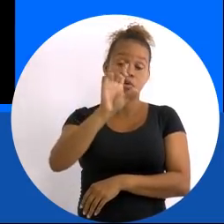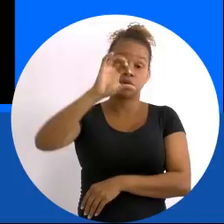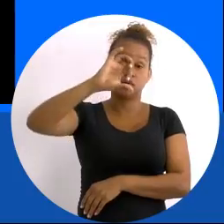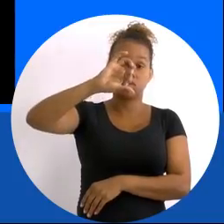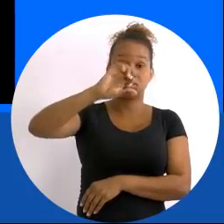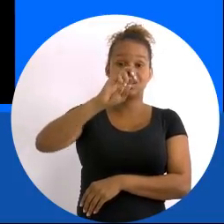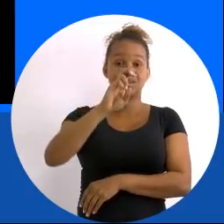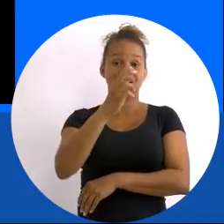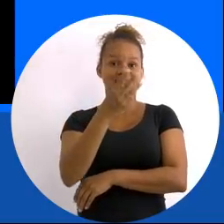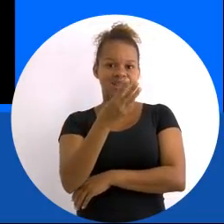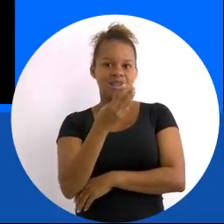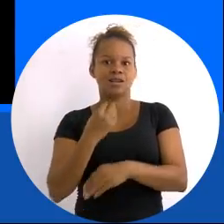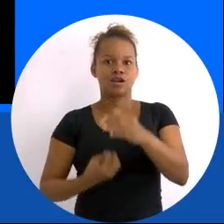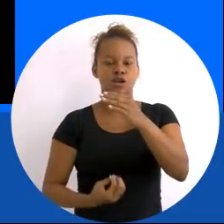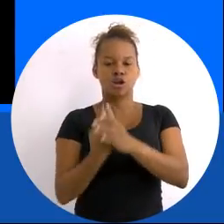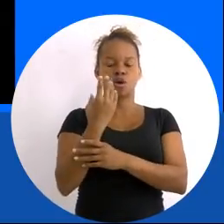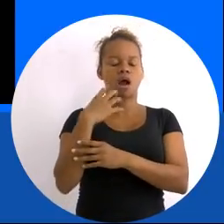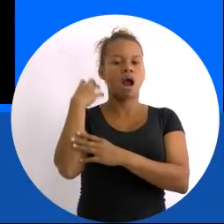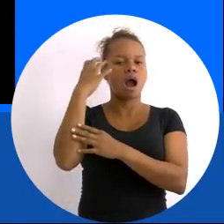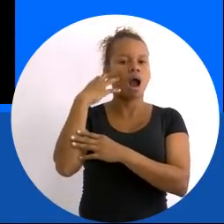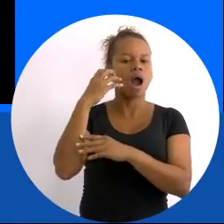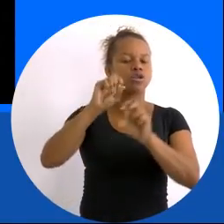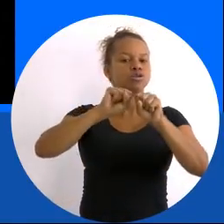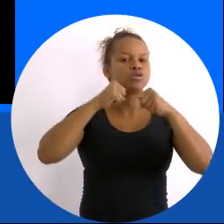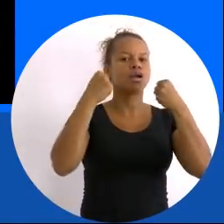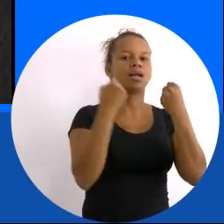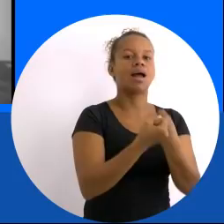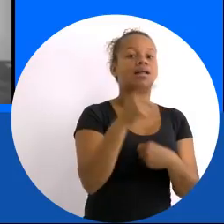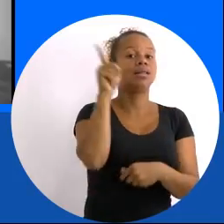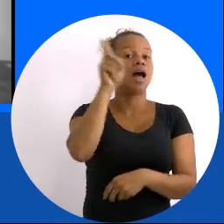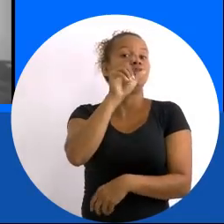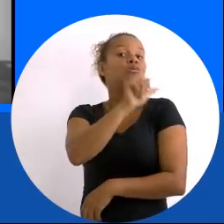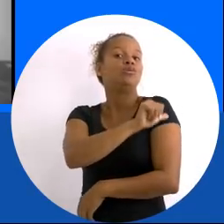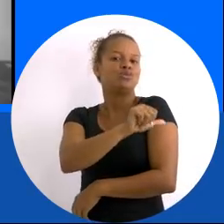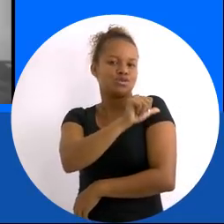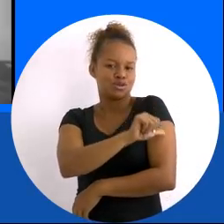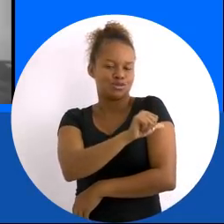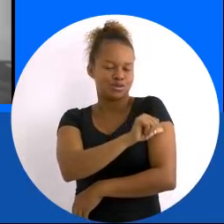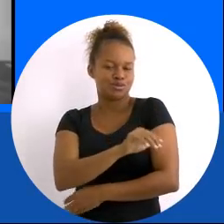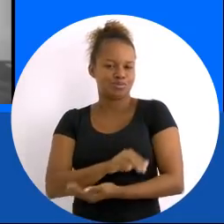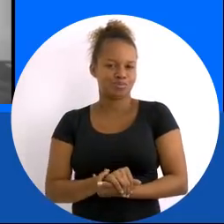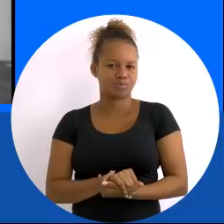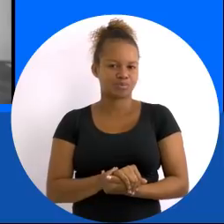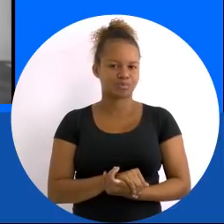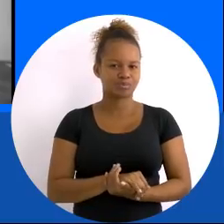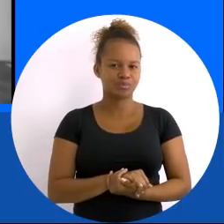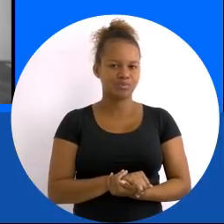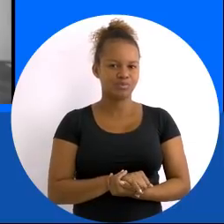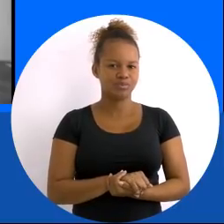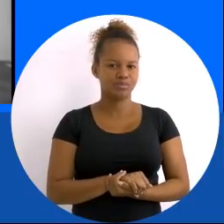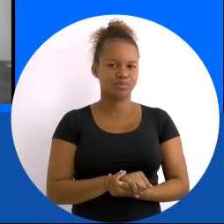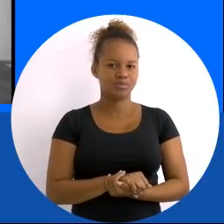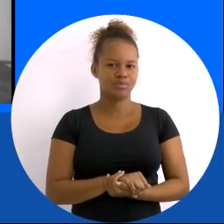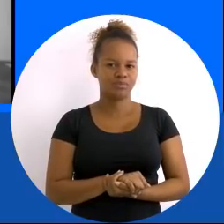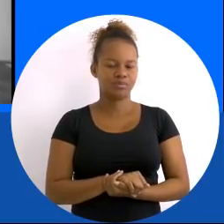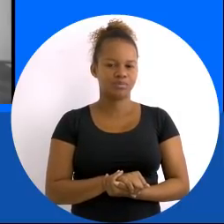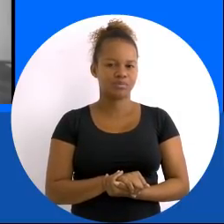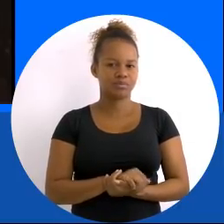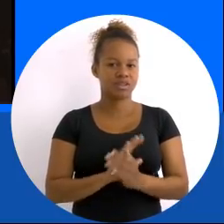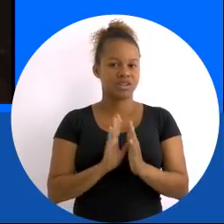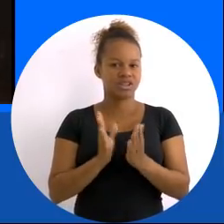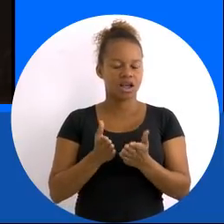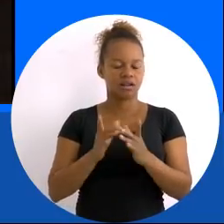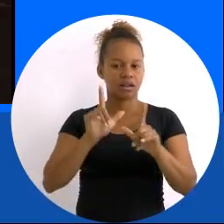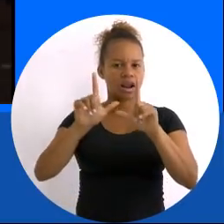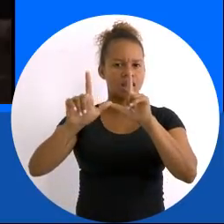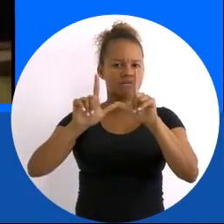quando o Roquete Pinto criou a Rádio Sociedade do Rio de Janeiro. Meninas bonitas do programa dançando. Já a